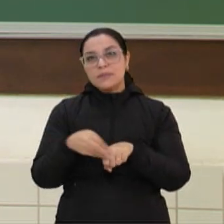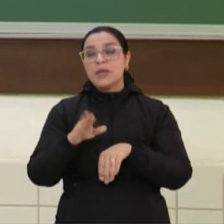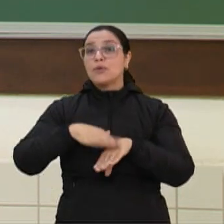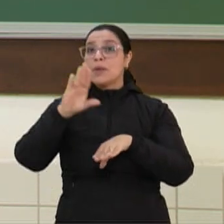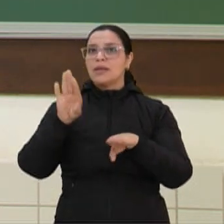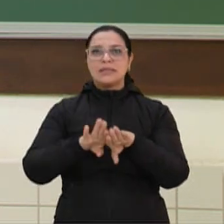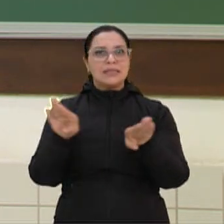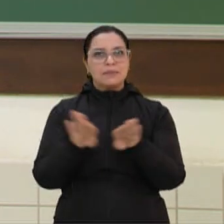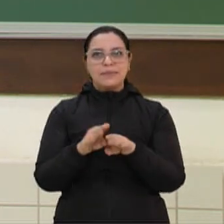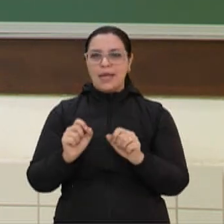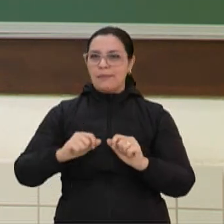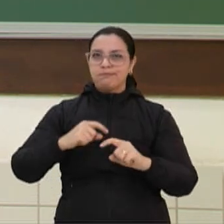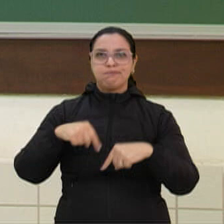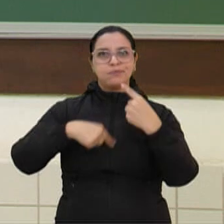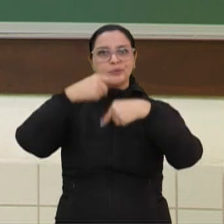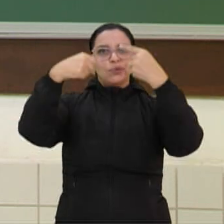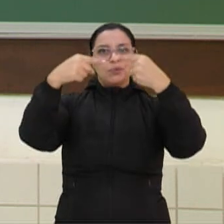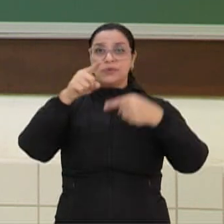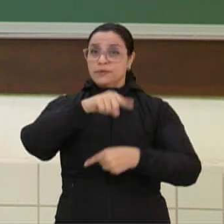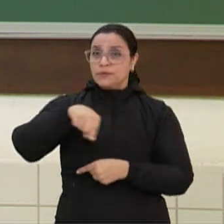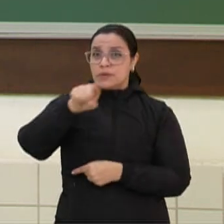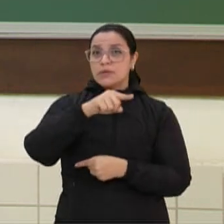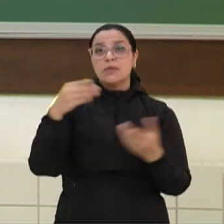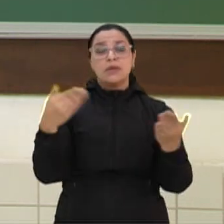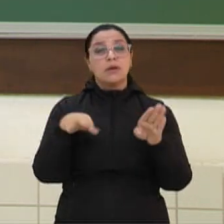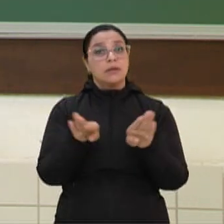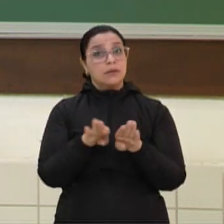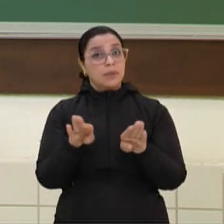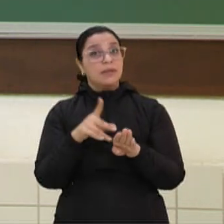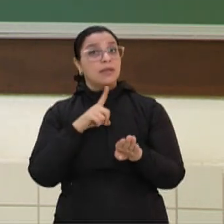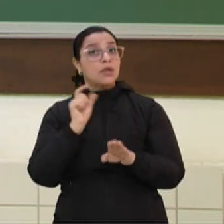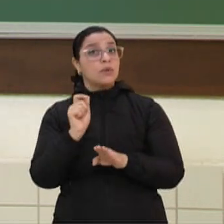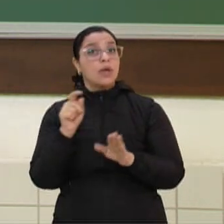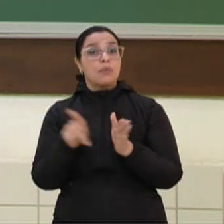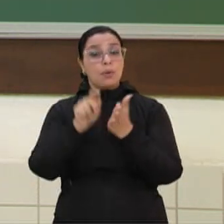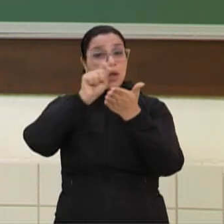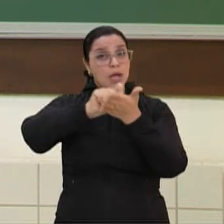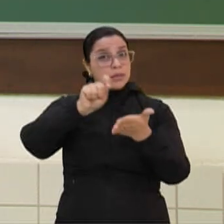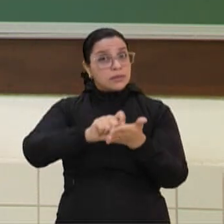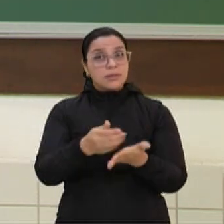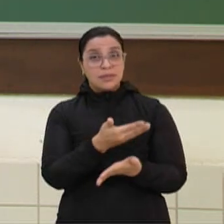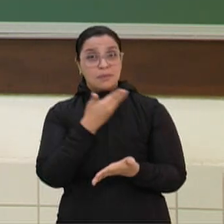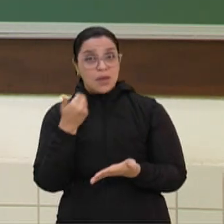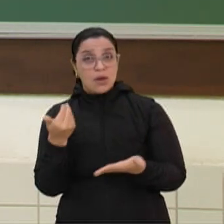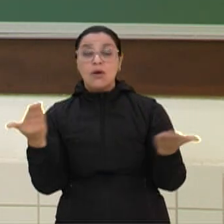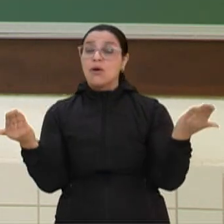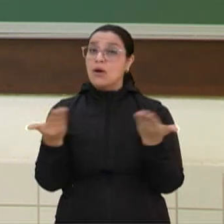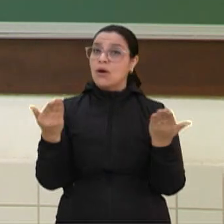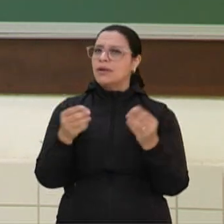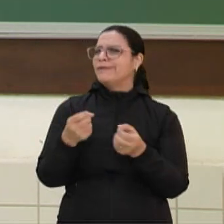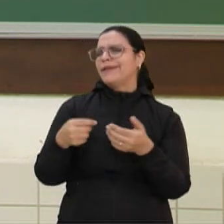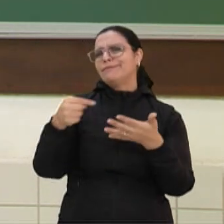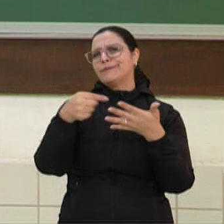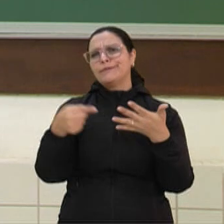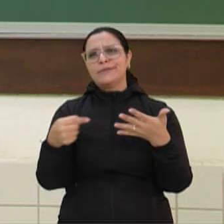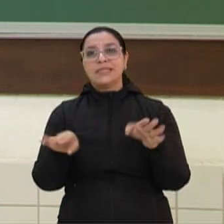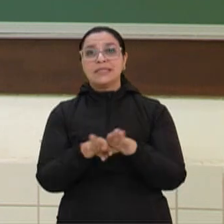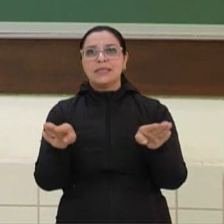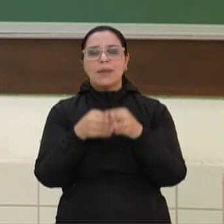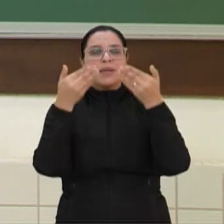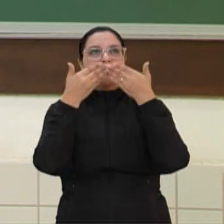enriquece o conhecimento de vocês, enriquece a escrita e muito mais. Amplia